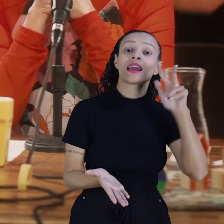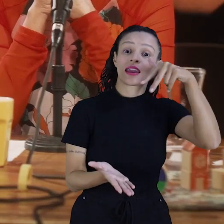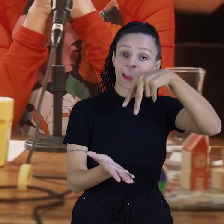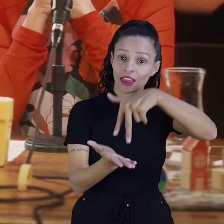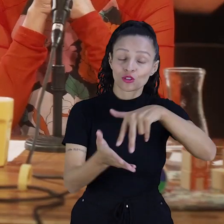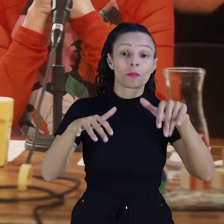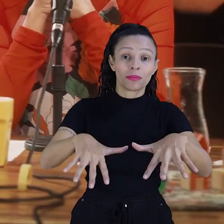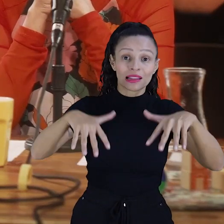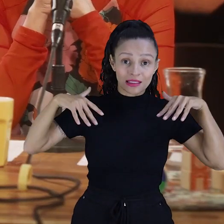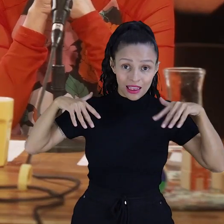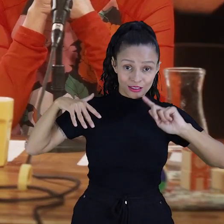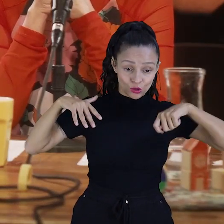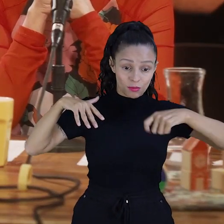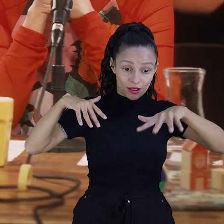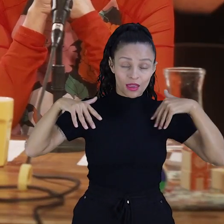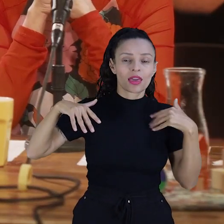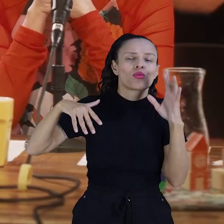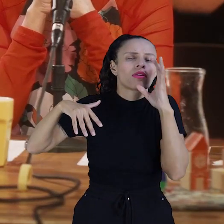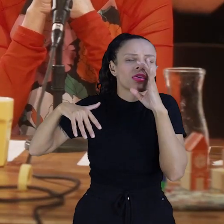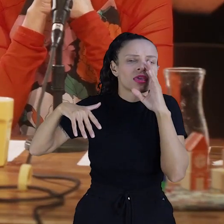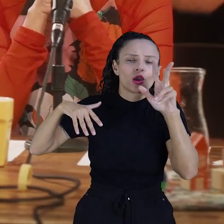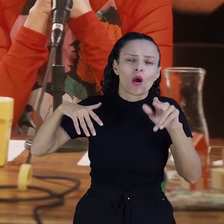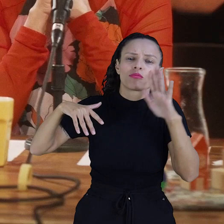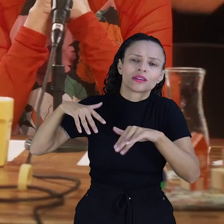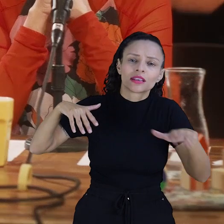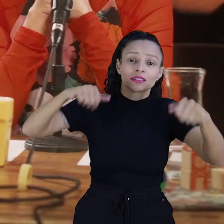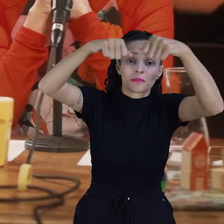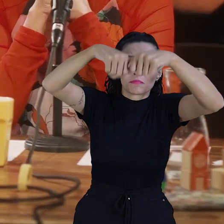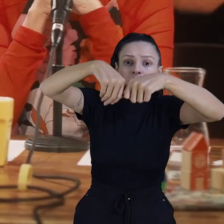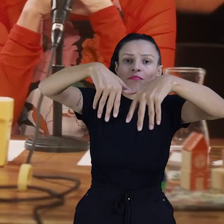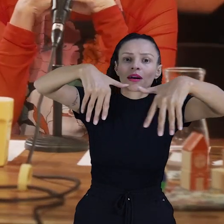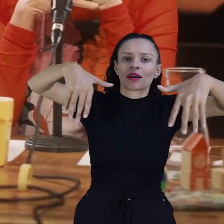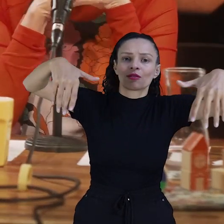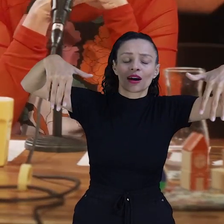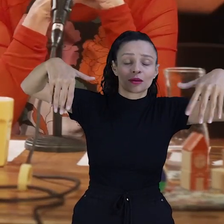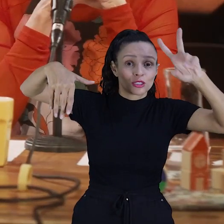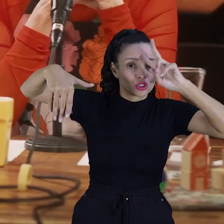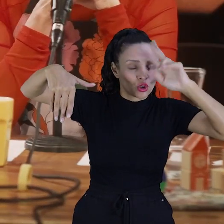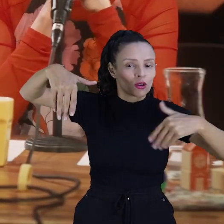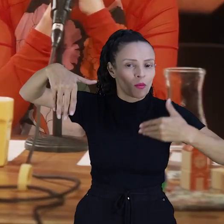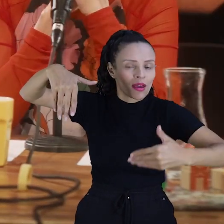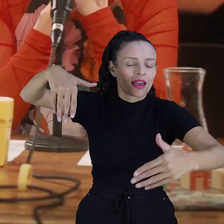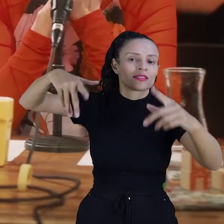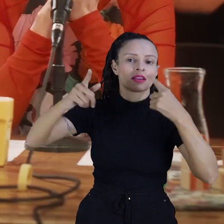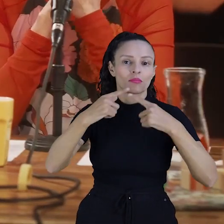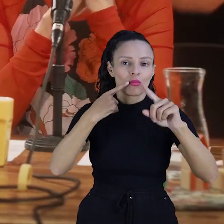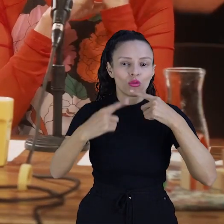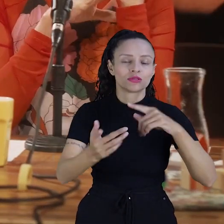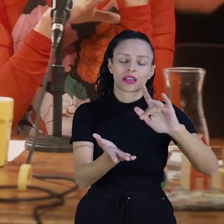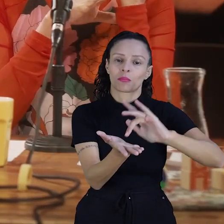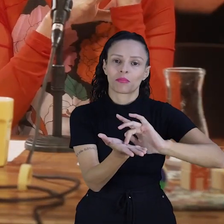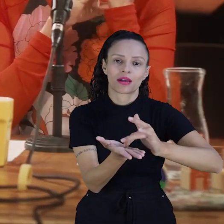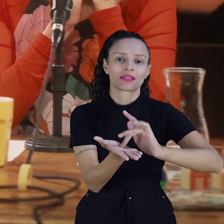toda vez que eu entro lá como uma plateia, eu me encanto como uma criança. O pano abre, uma história como essa, uma música,